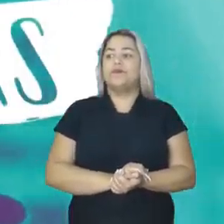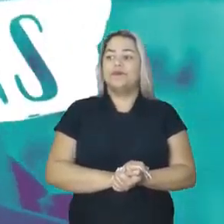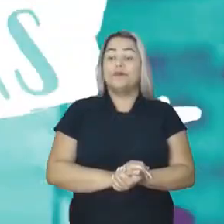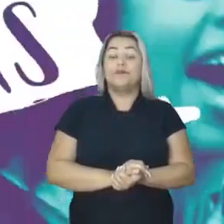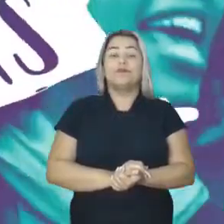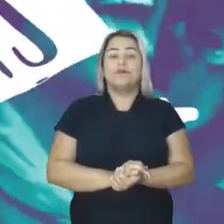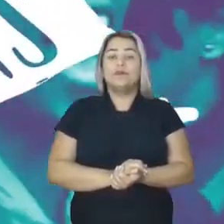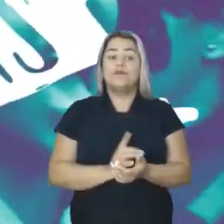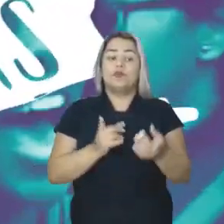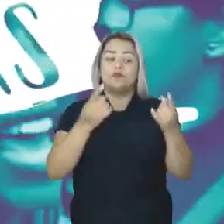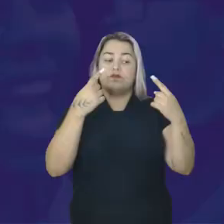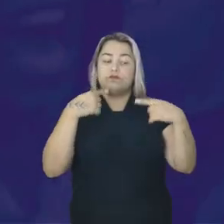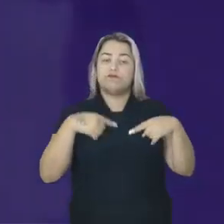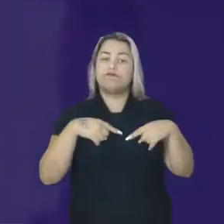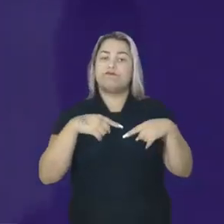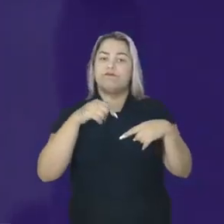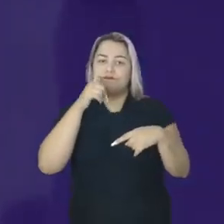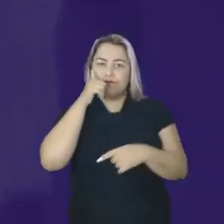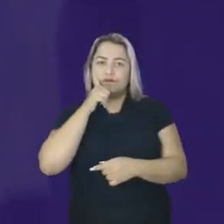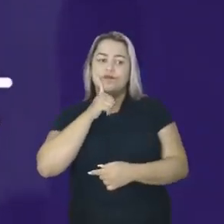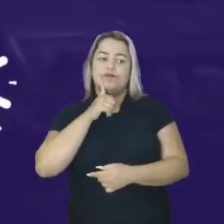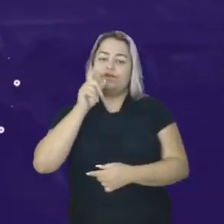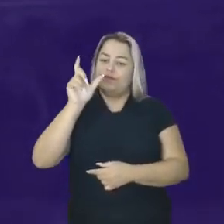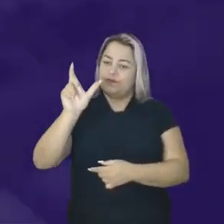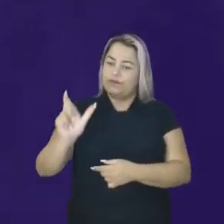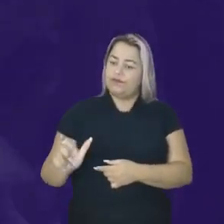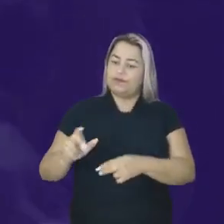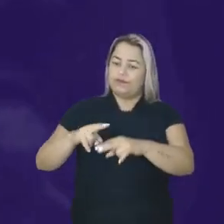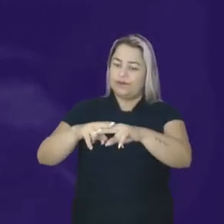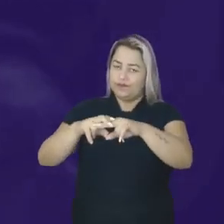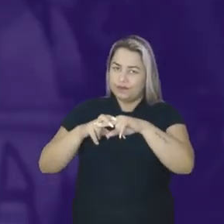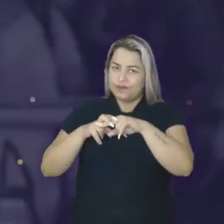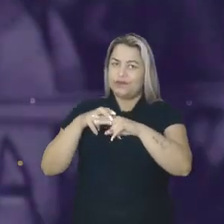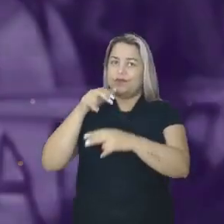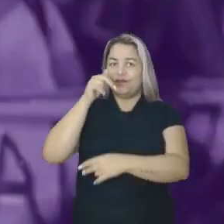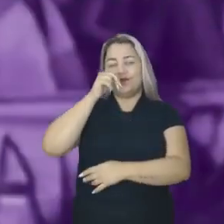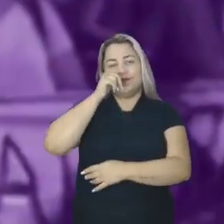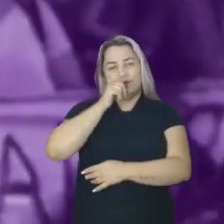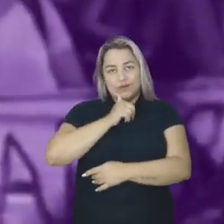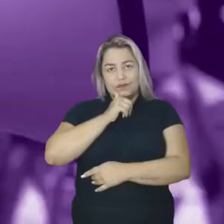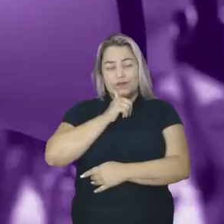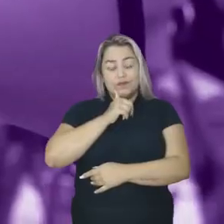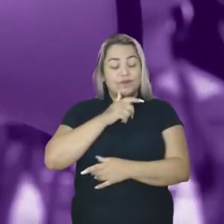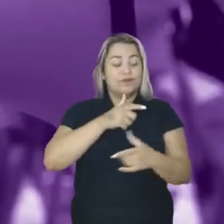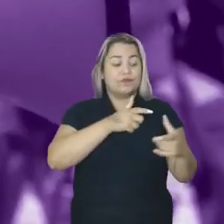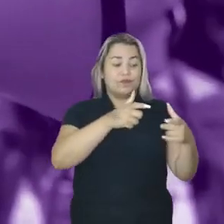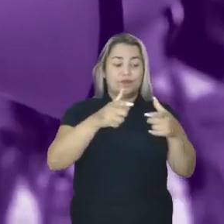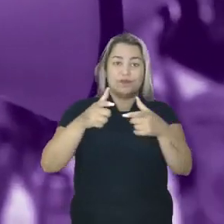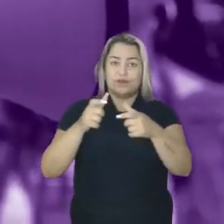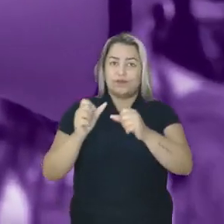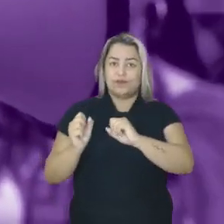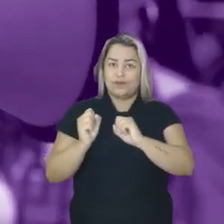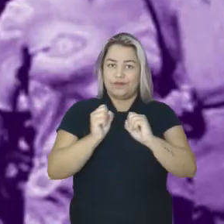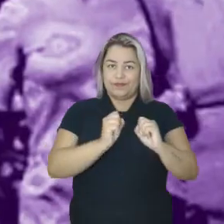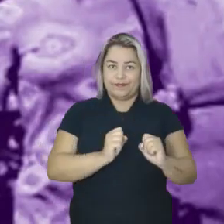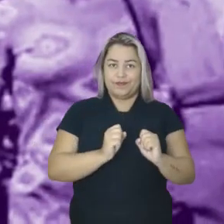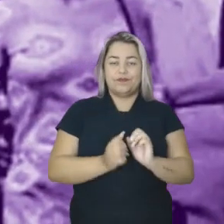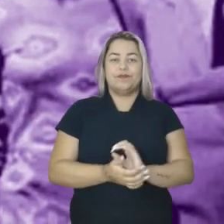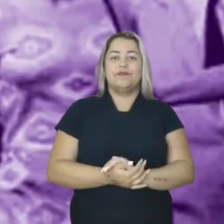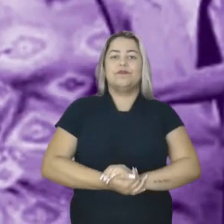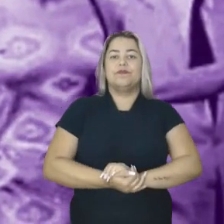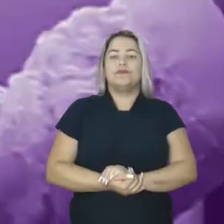Eu sou uma delas, são elas por elas, ocupando os espaços